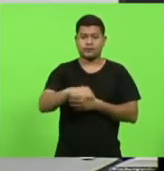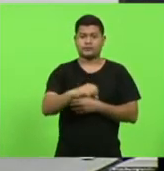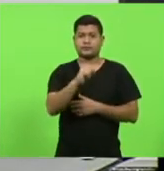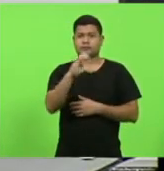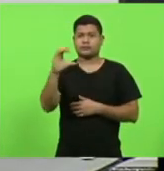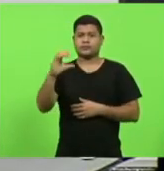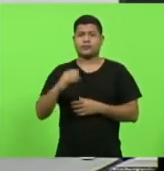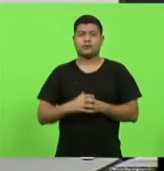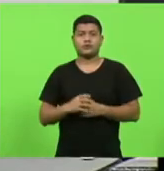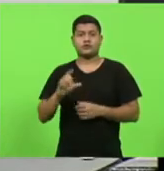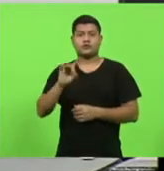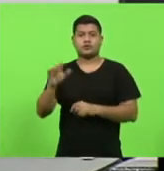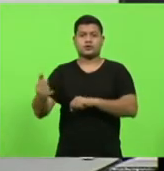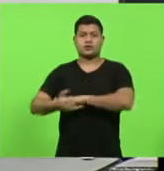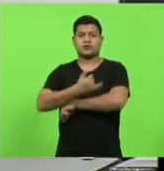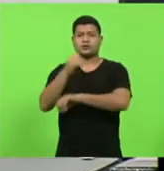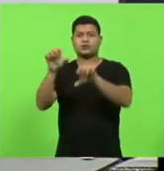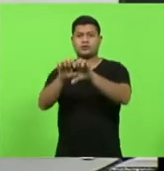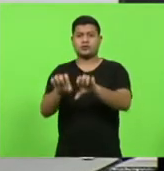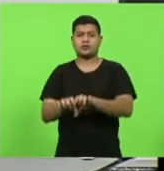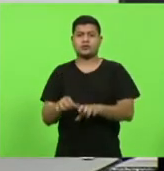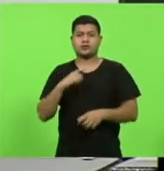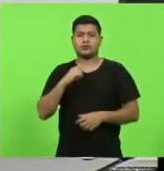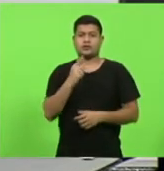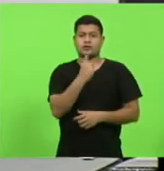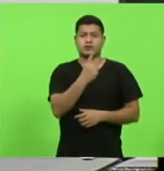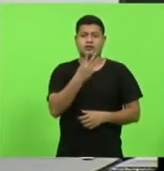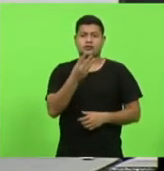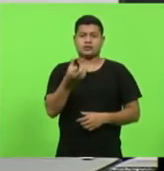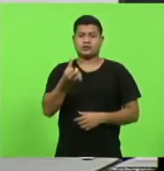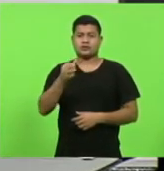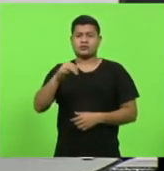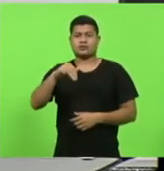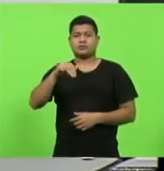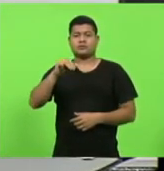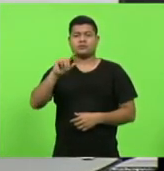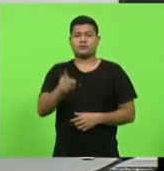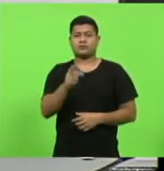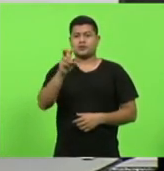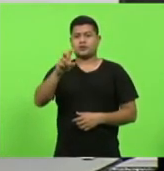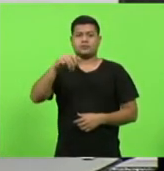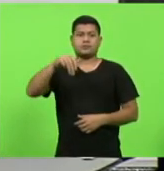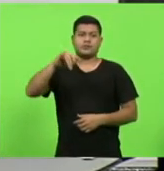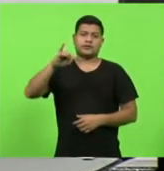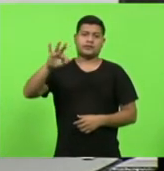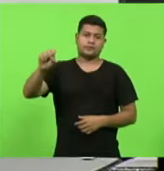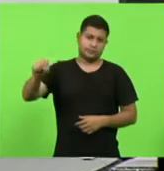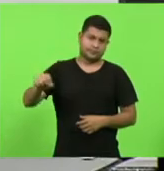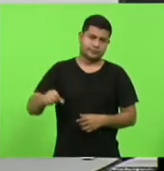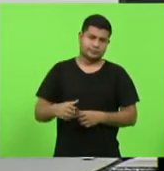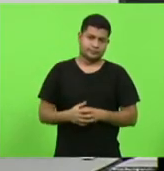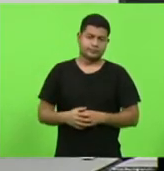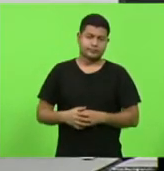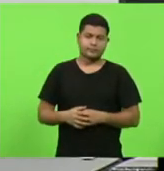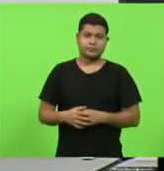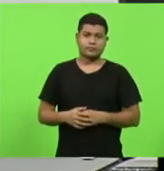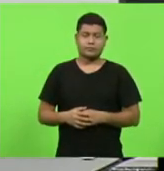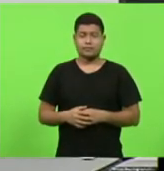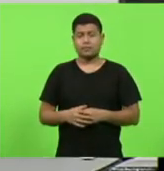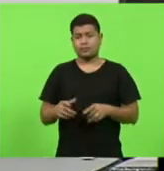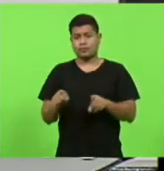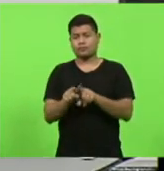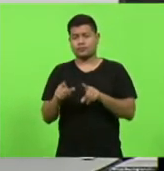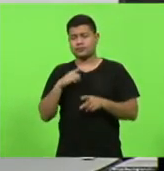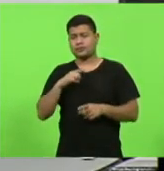em infraestrutura, 136 milhões e meio. Fora os mais de 4